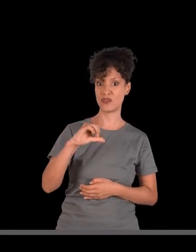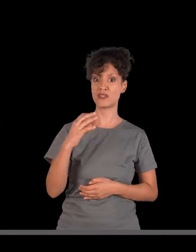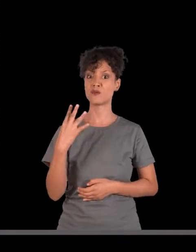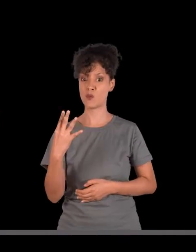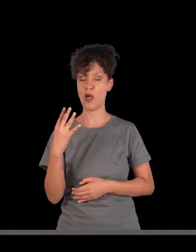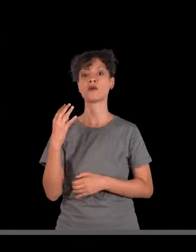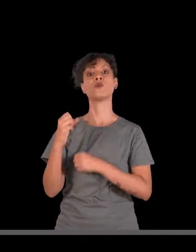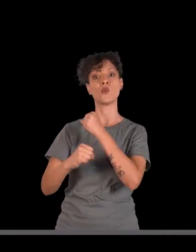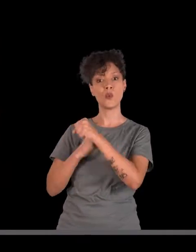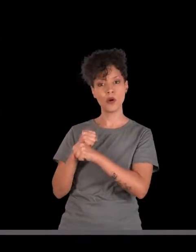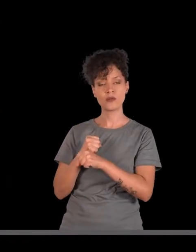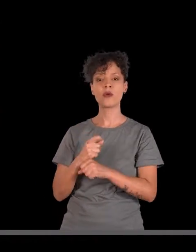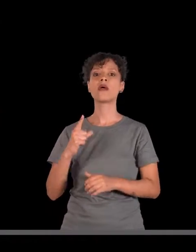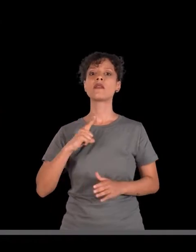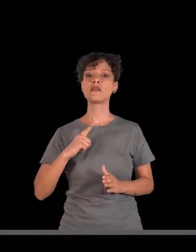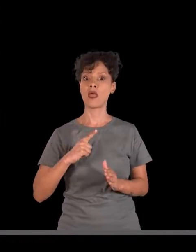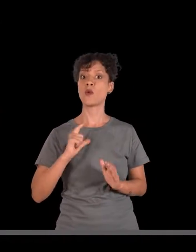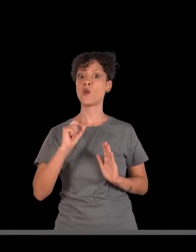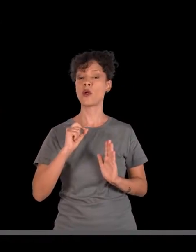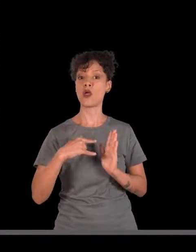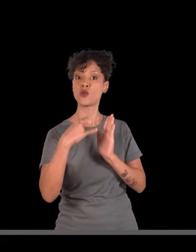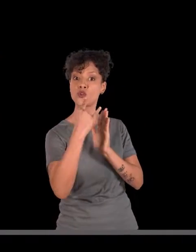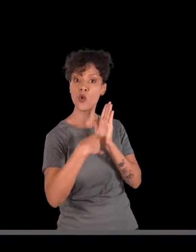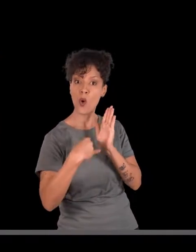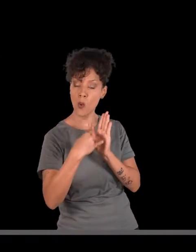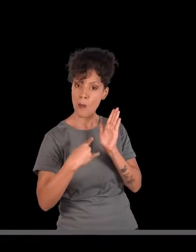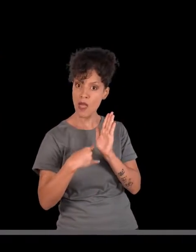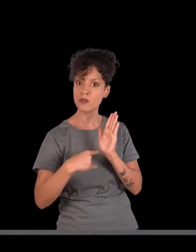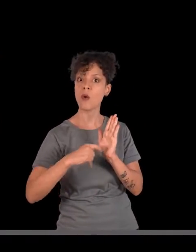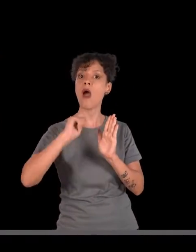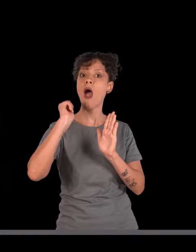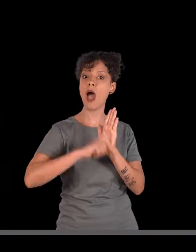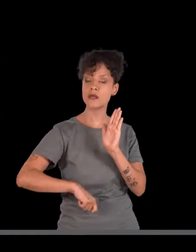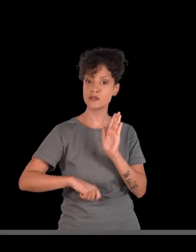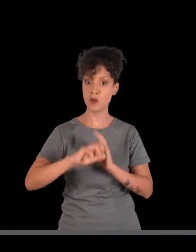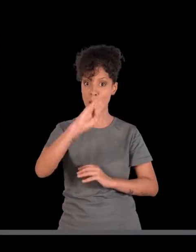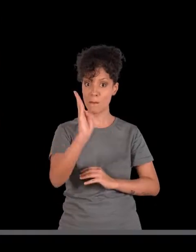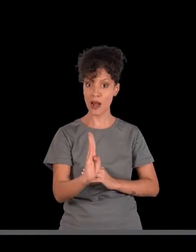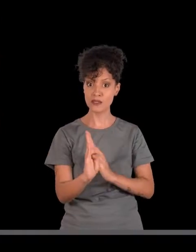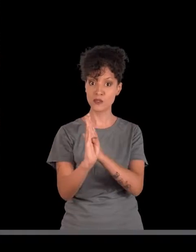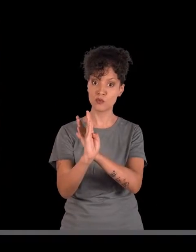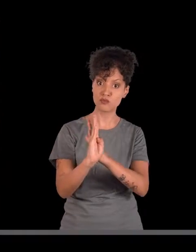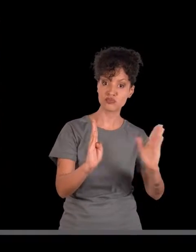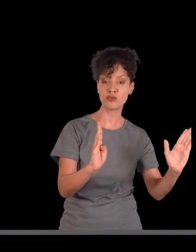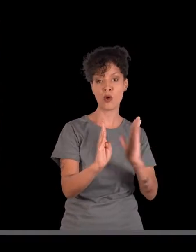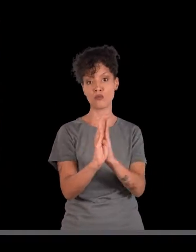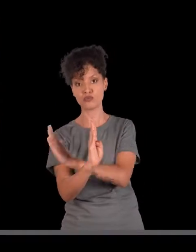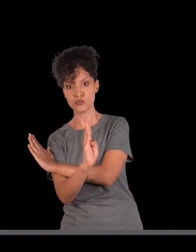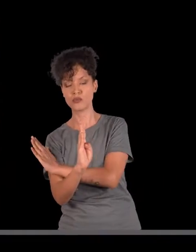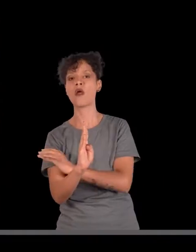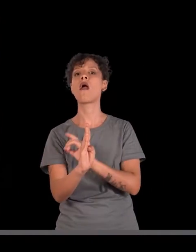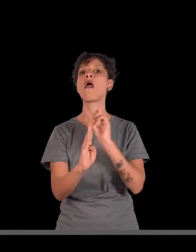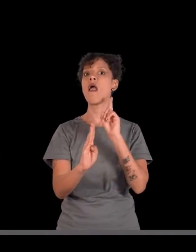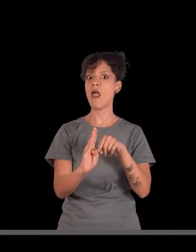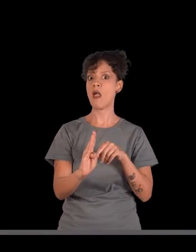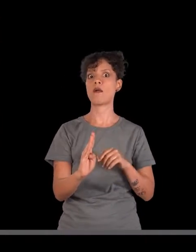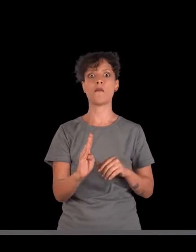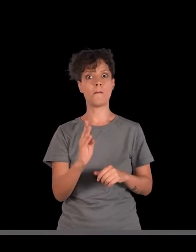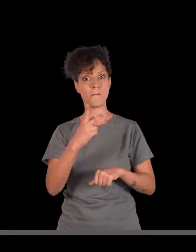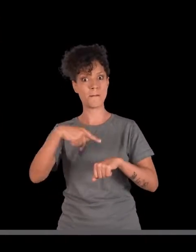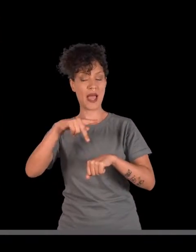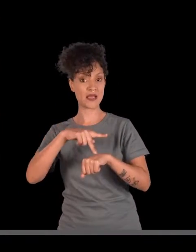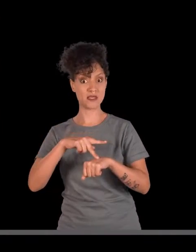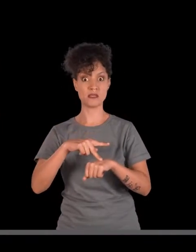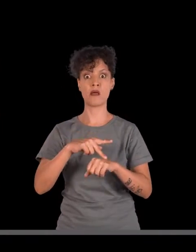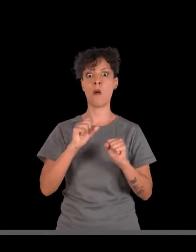1494, a gente vai ter a assinatura do Tratado de Tordesilhas. Duas grandes potências da época eram Espanha